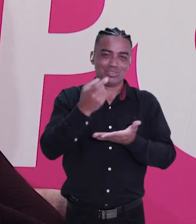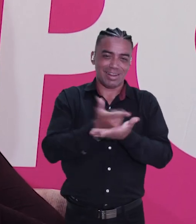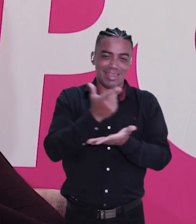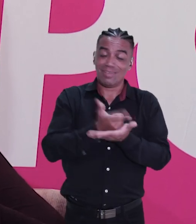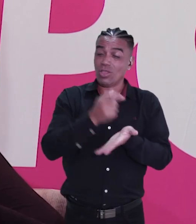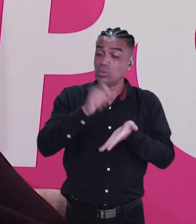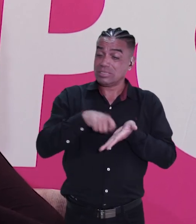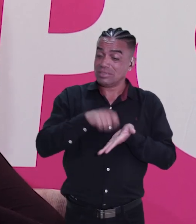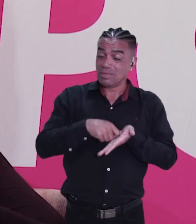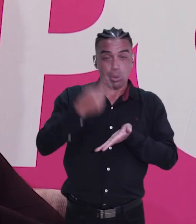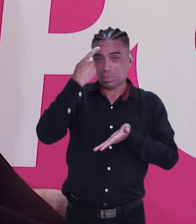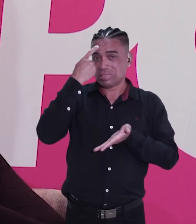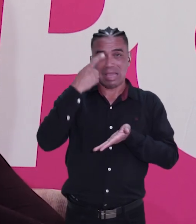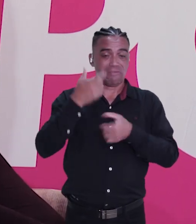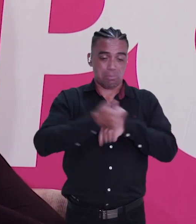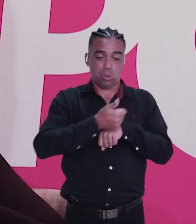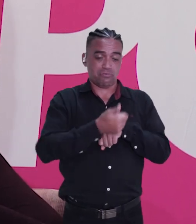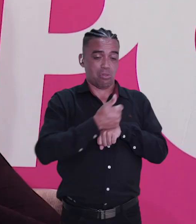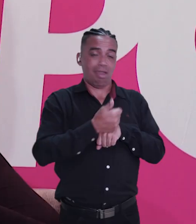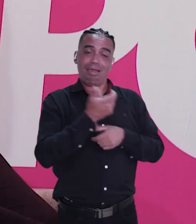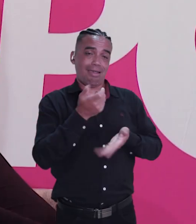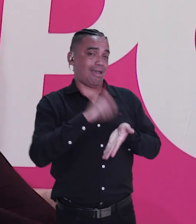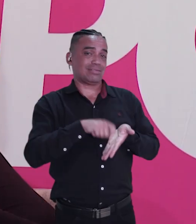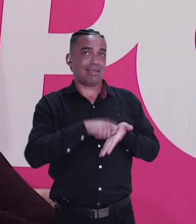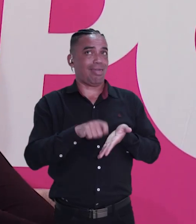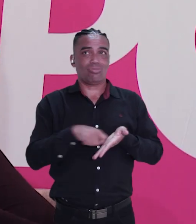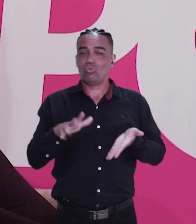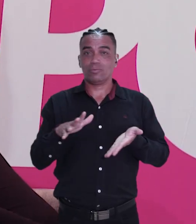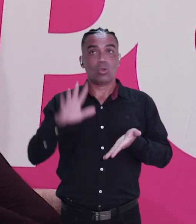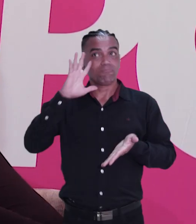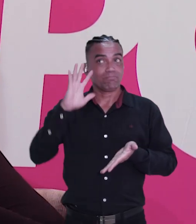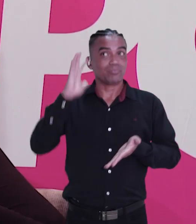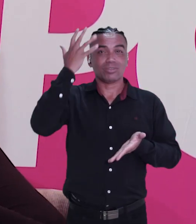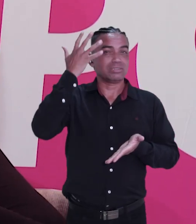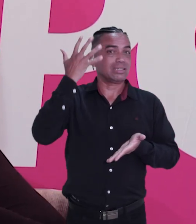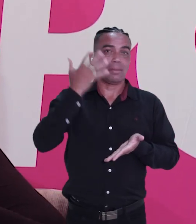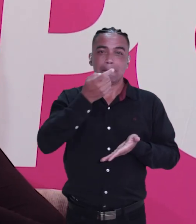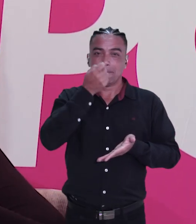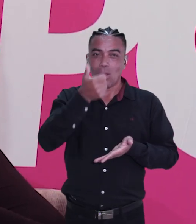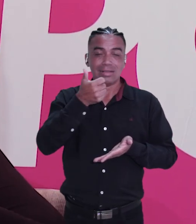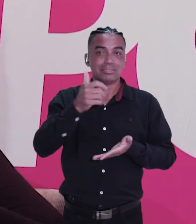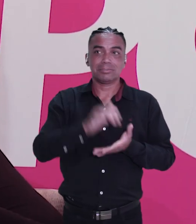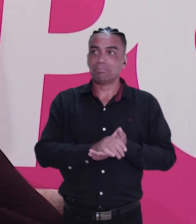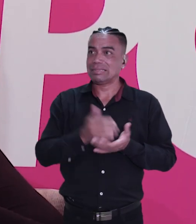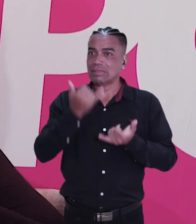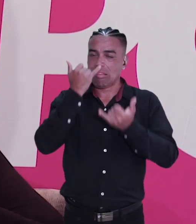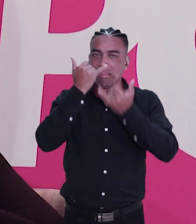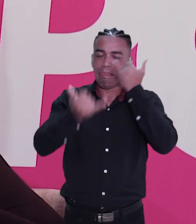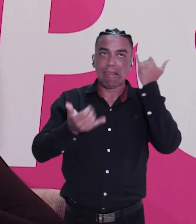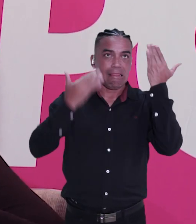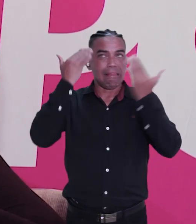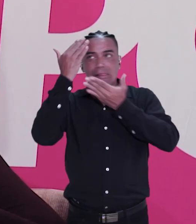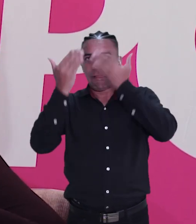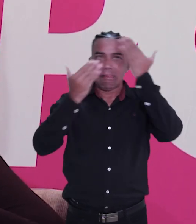escrevi. Eu não pensava em ser escritora, foi uma coisa que me aconteceu quase como um surto